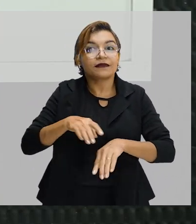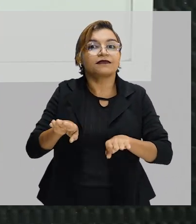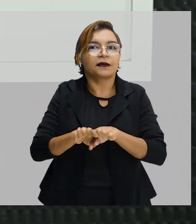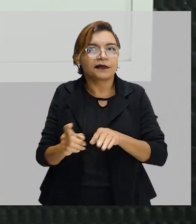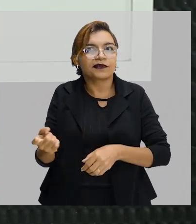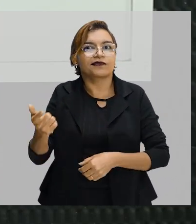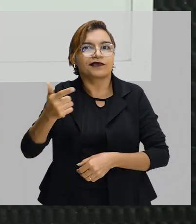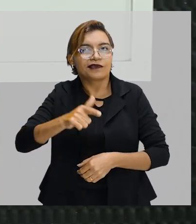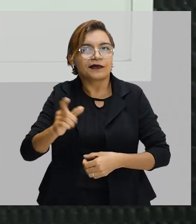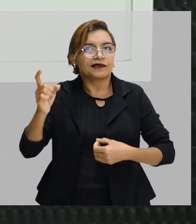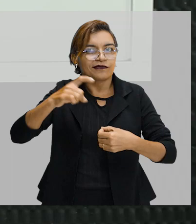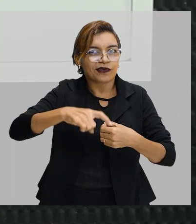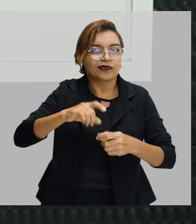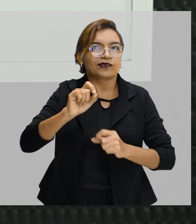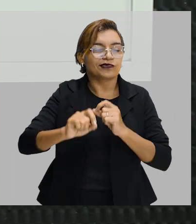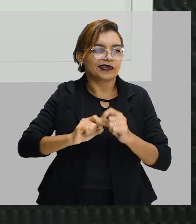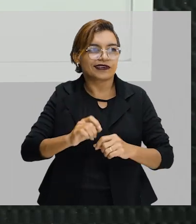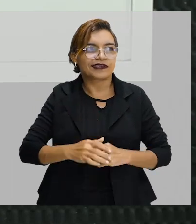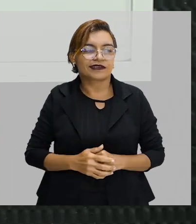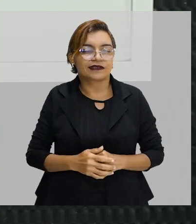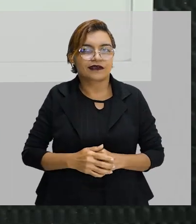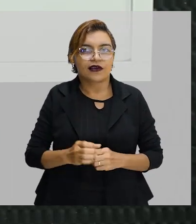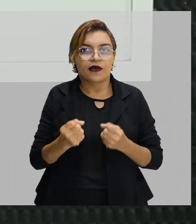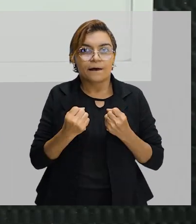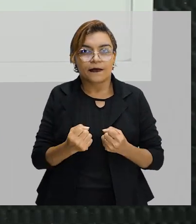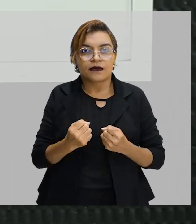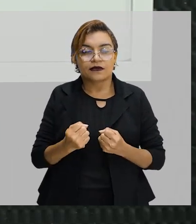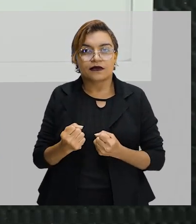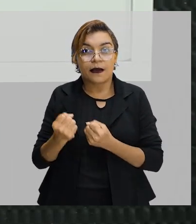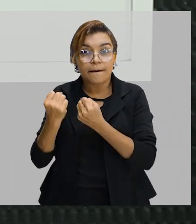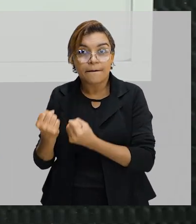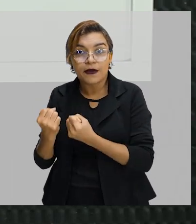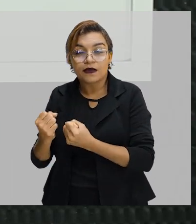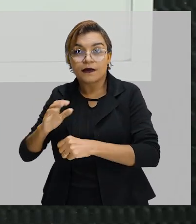que, não é, a força peso vai ser maior